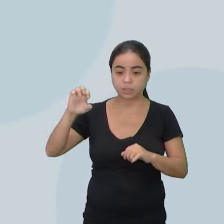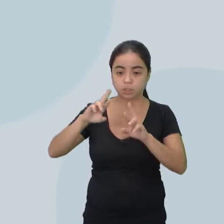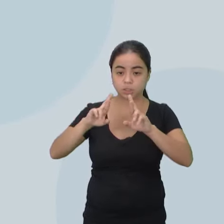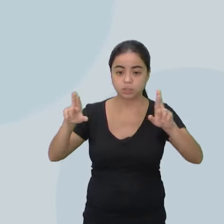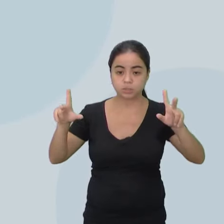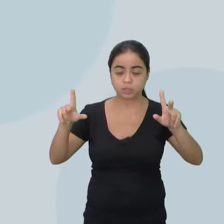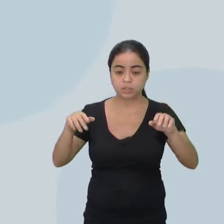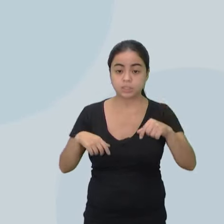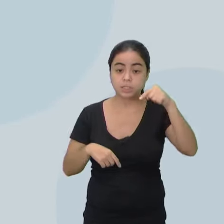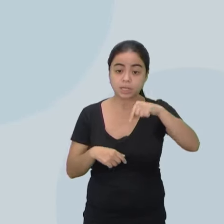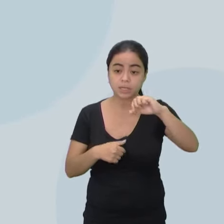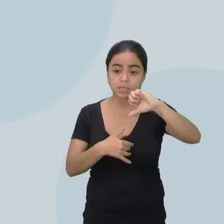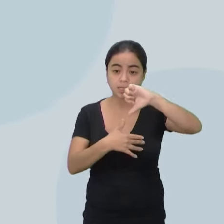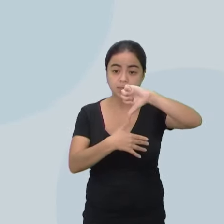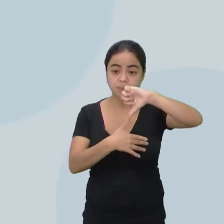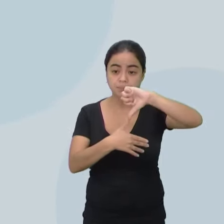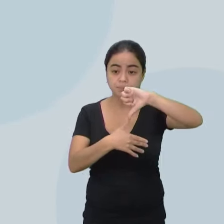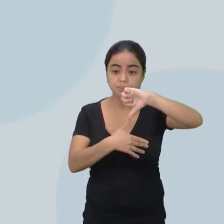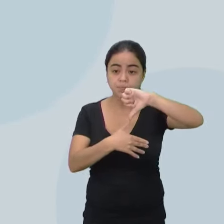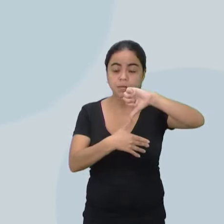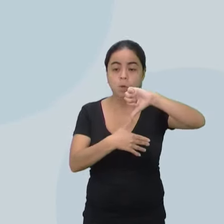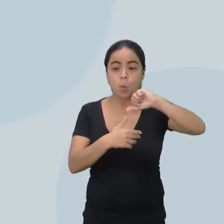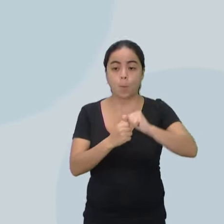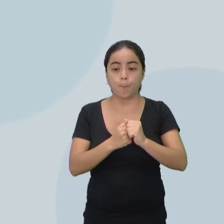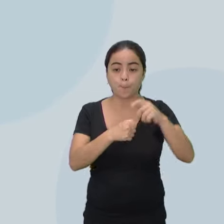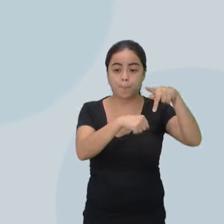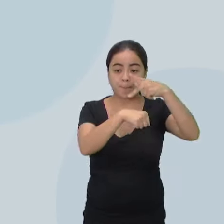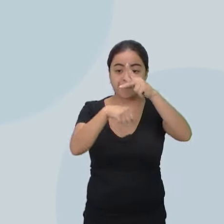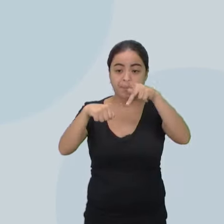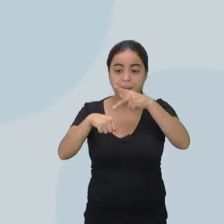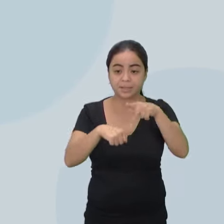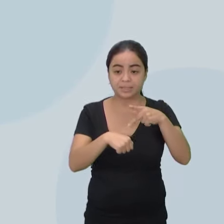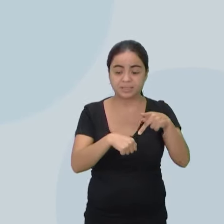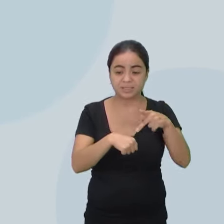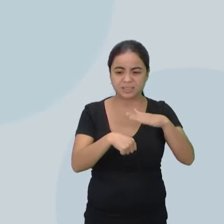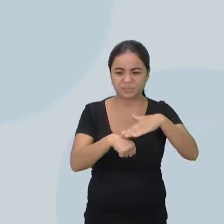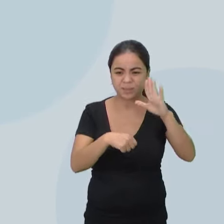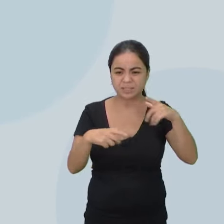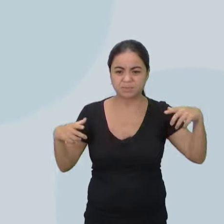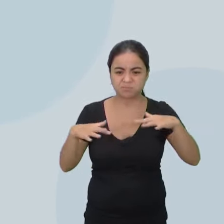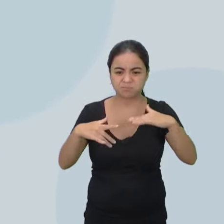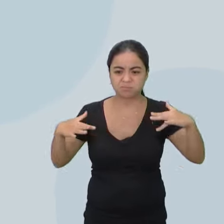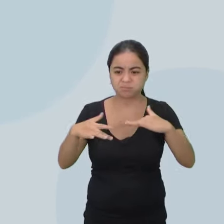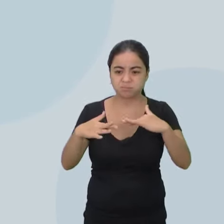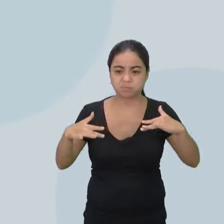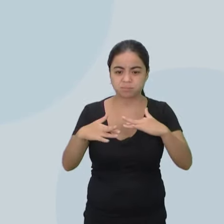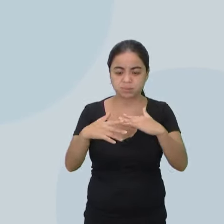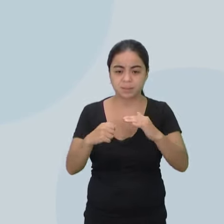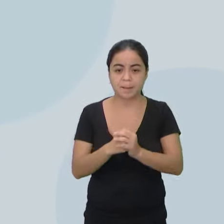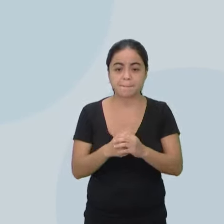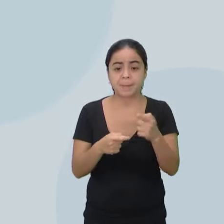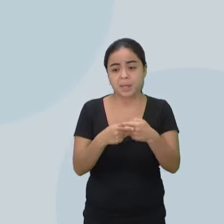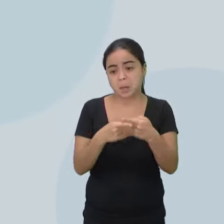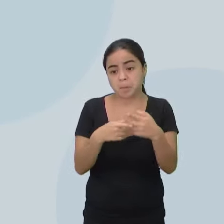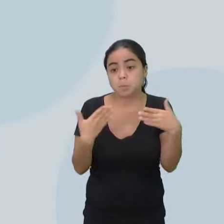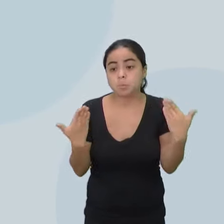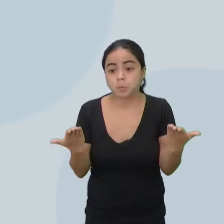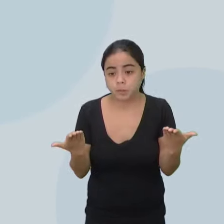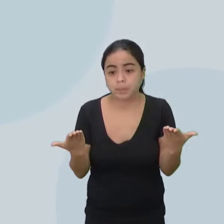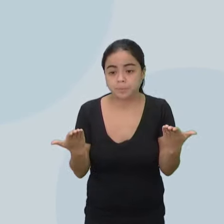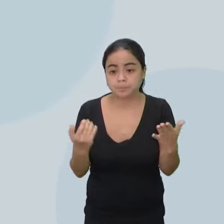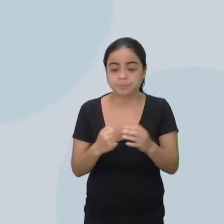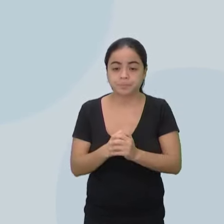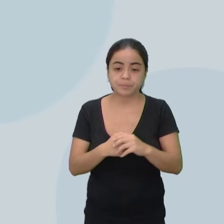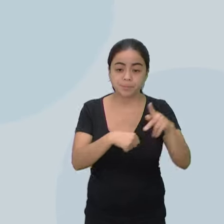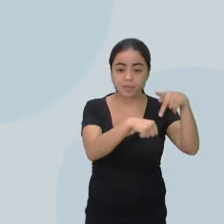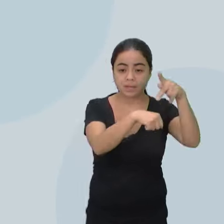na América do Sul, né, quais são os países mais propensos a ter terremoto, abalos sísmicos, né? Por que será que alguns países têm